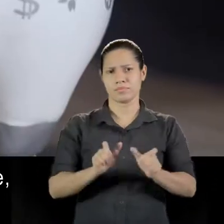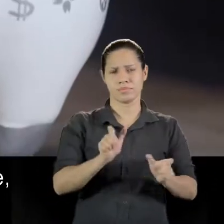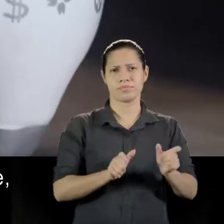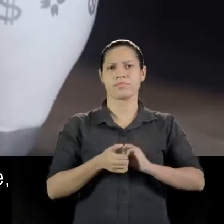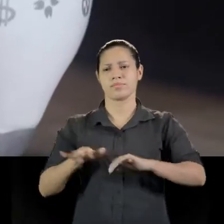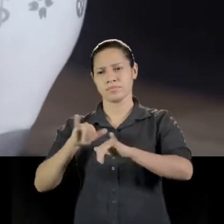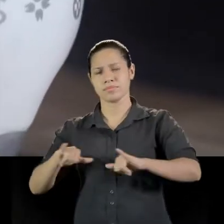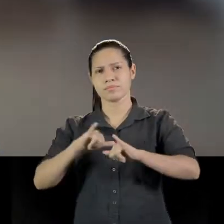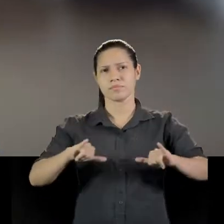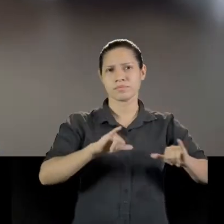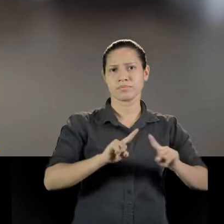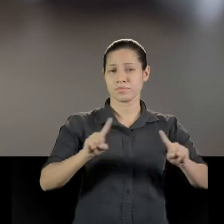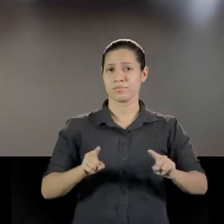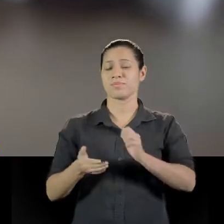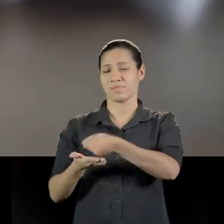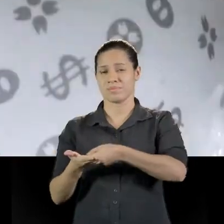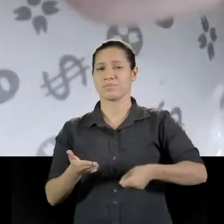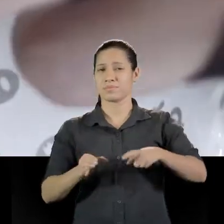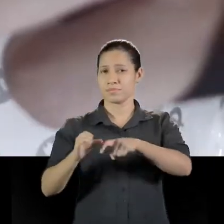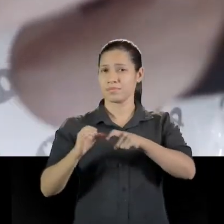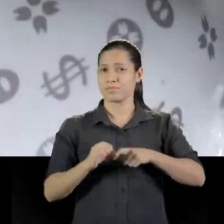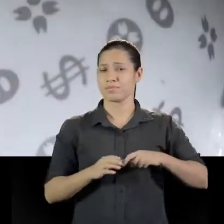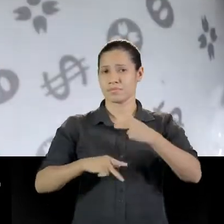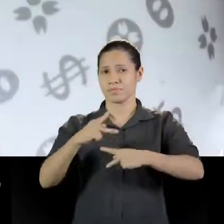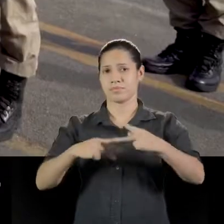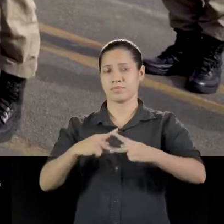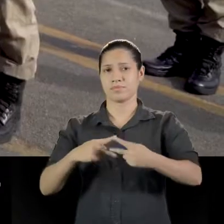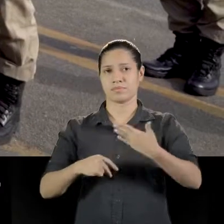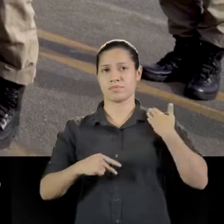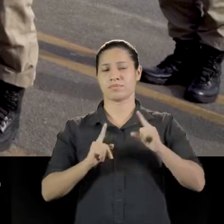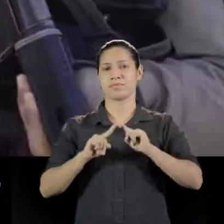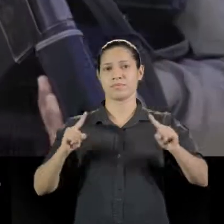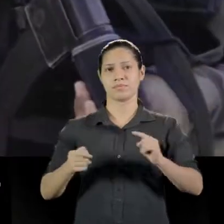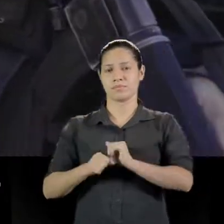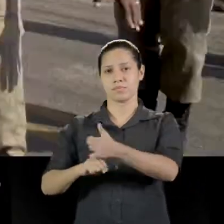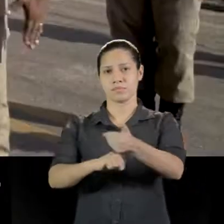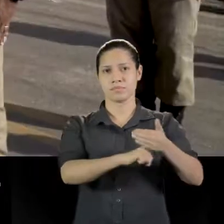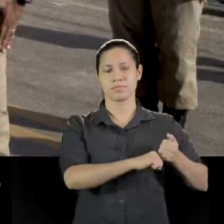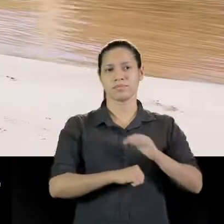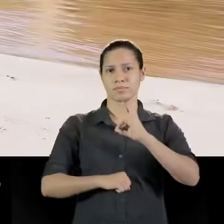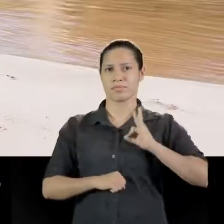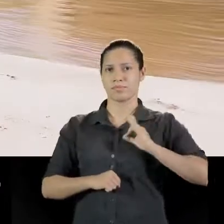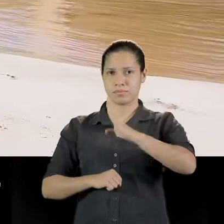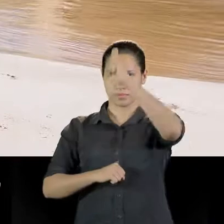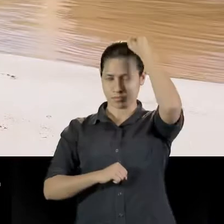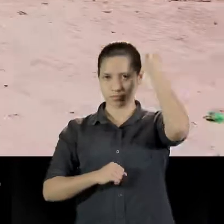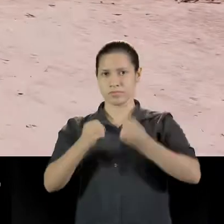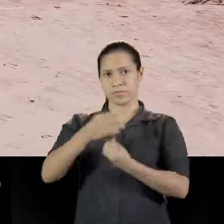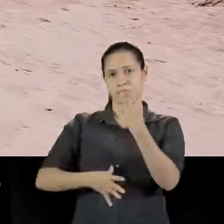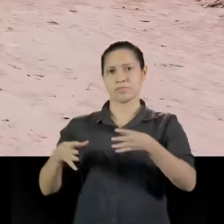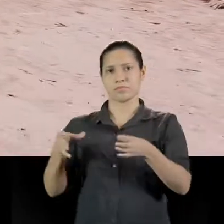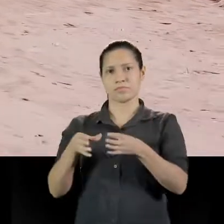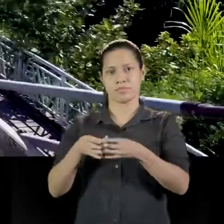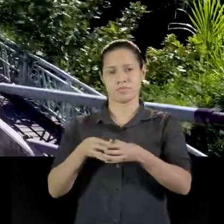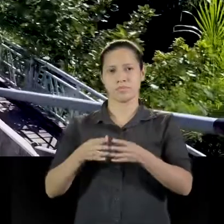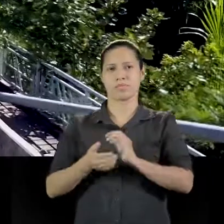comissionados e publicidade e, mesmo pagando as dívidas da gestão anterior, contratou mais policiais e bombeiros e criou o Batalhão de